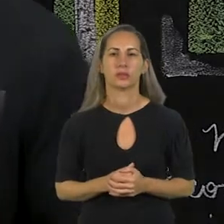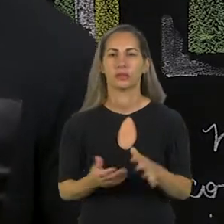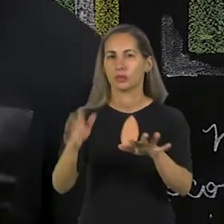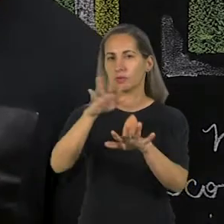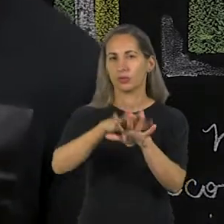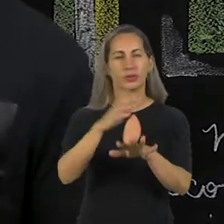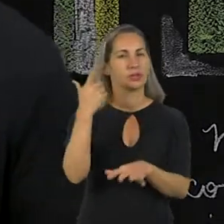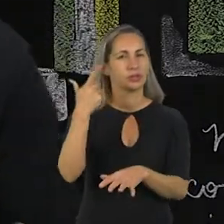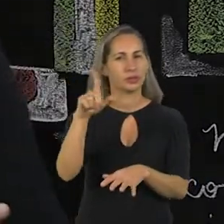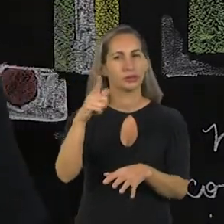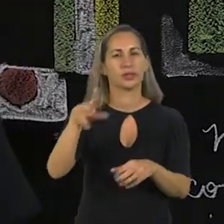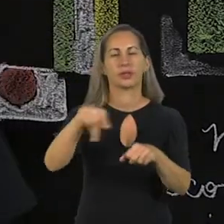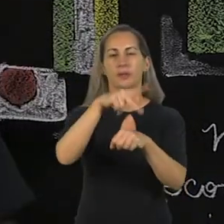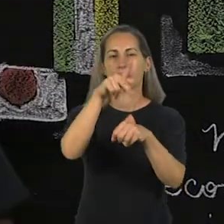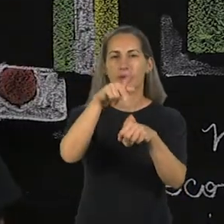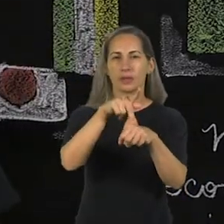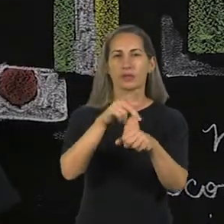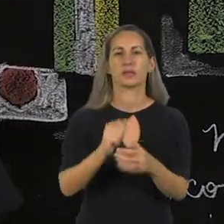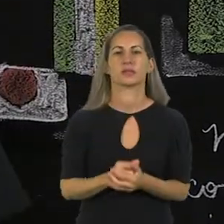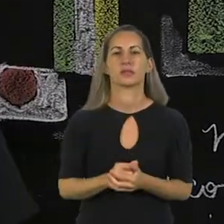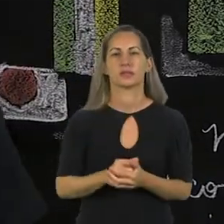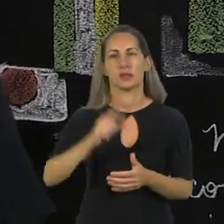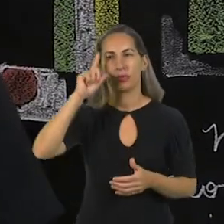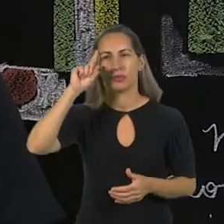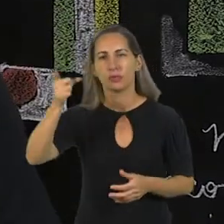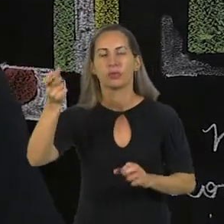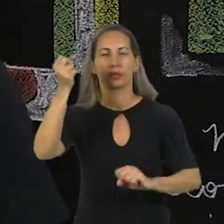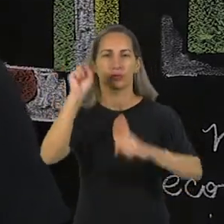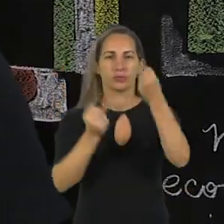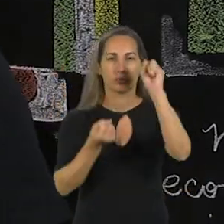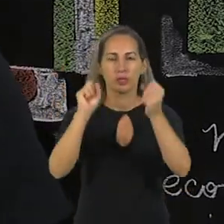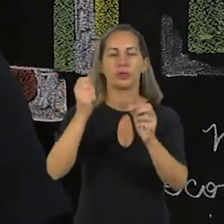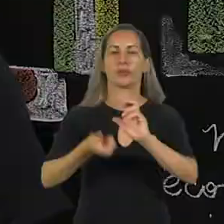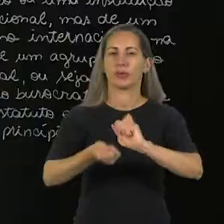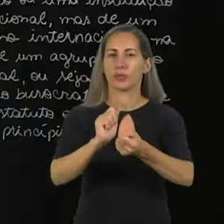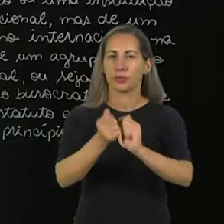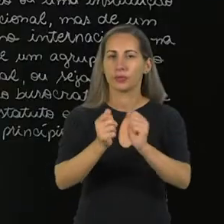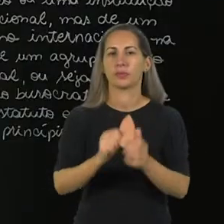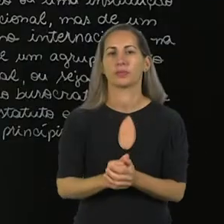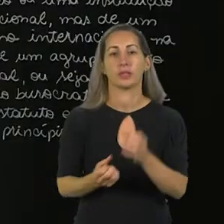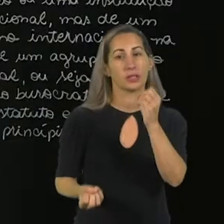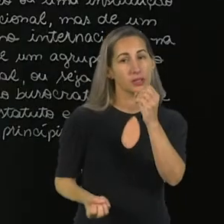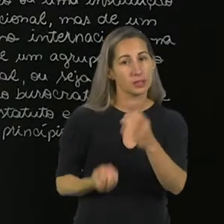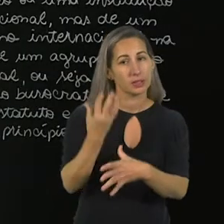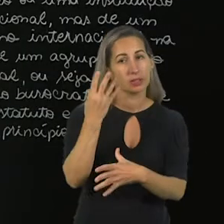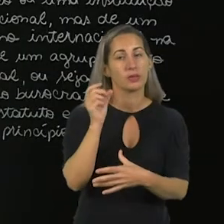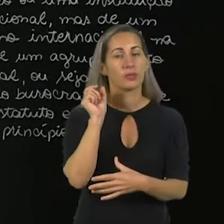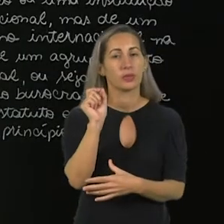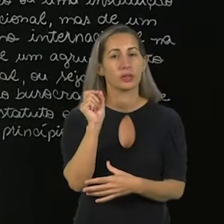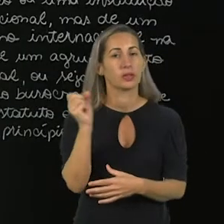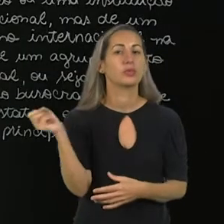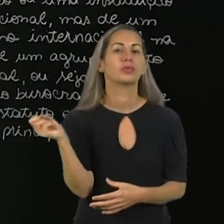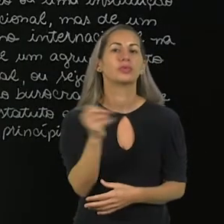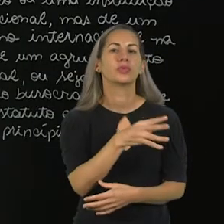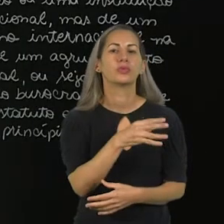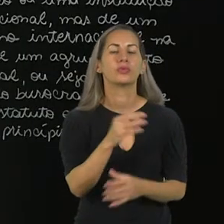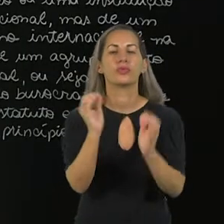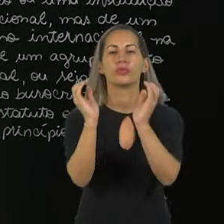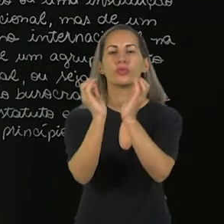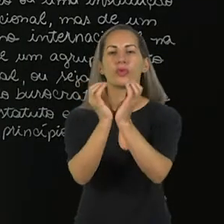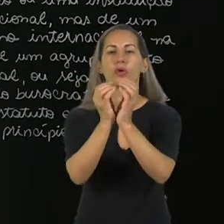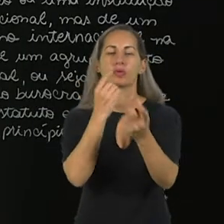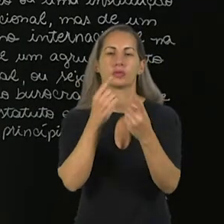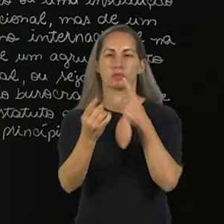incluindo países que estão aí num vigor industrial, num vigor econômico, cria-se então um novo fórum para